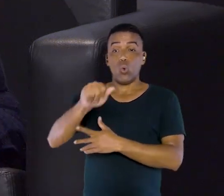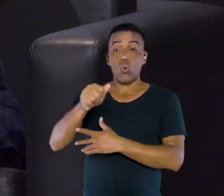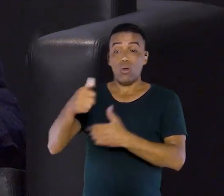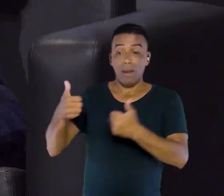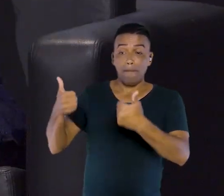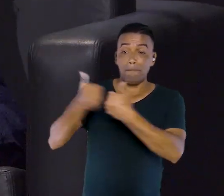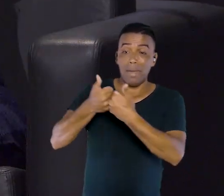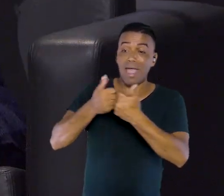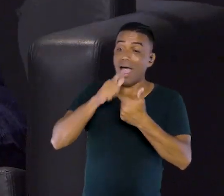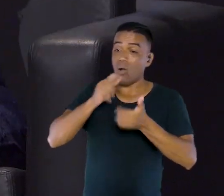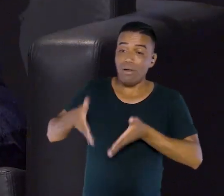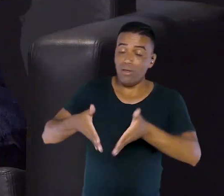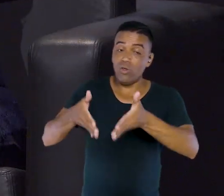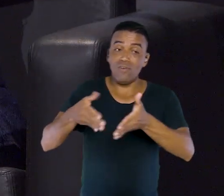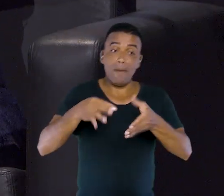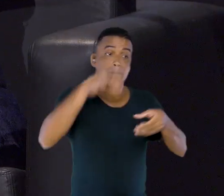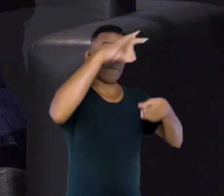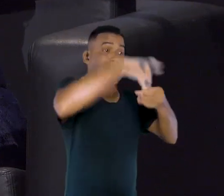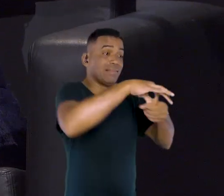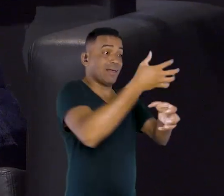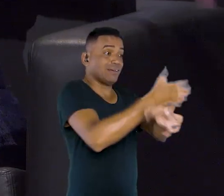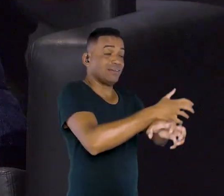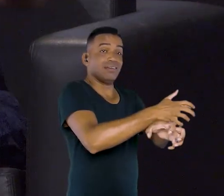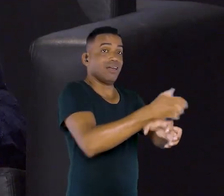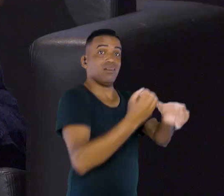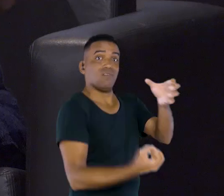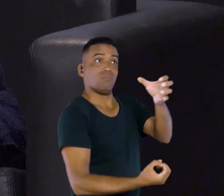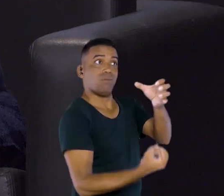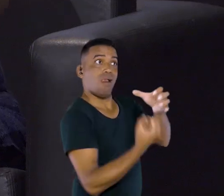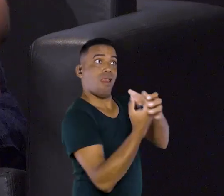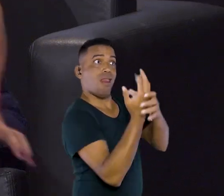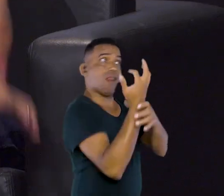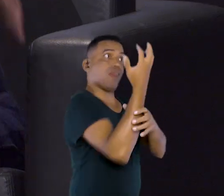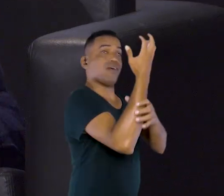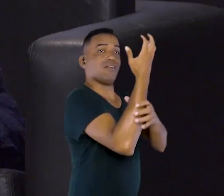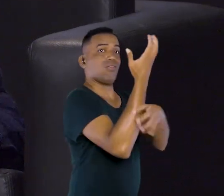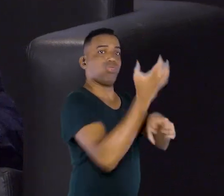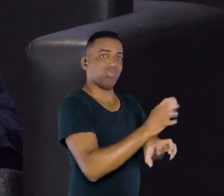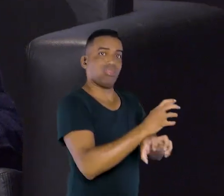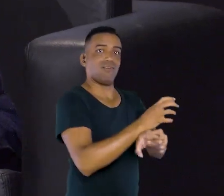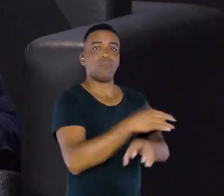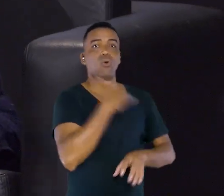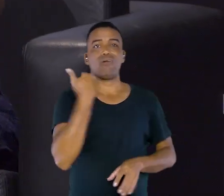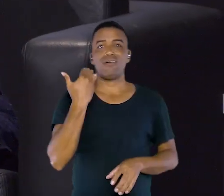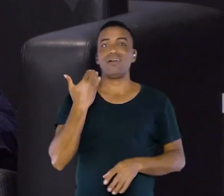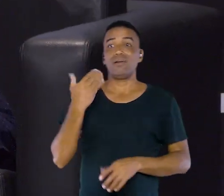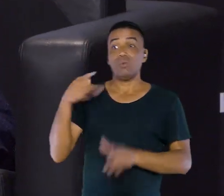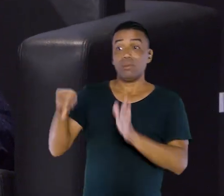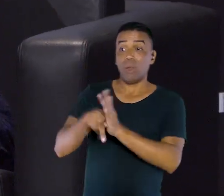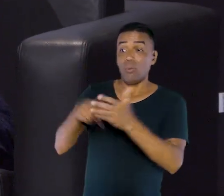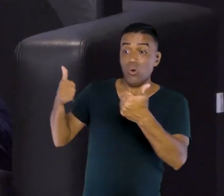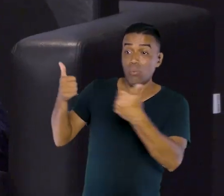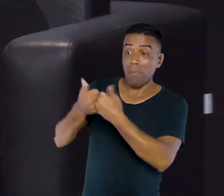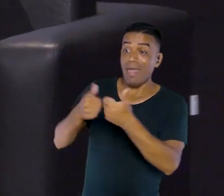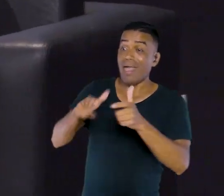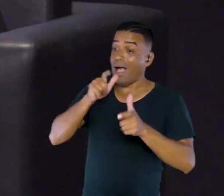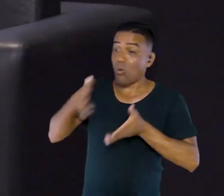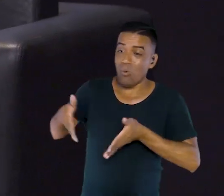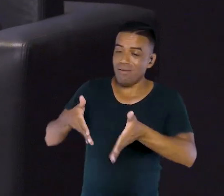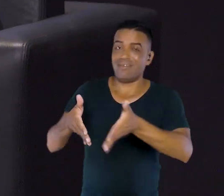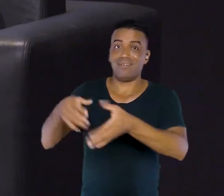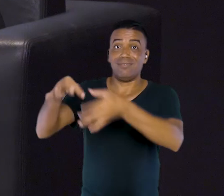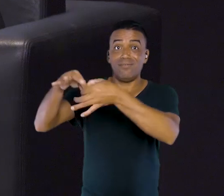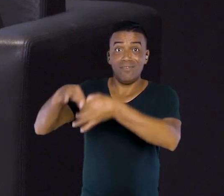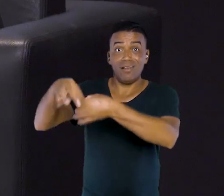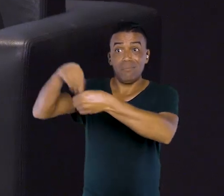rio, para plantar na terra firme, ela não vai, porque ela foi deixado para estar naquele